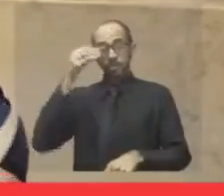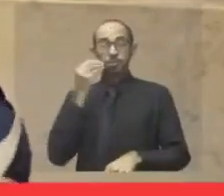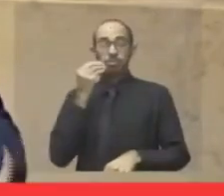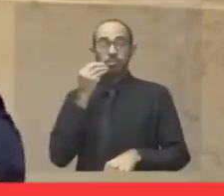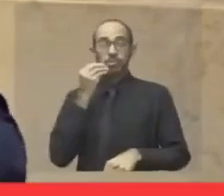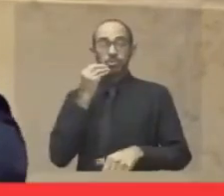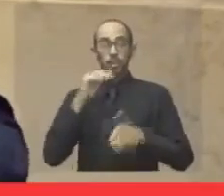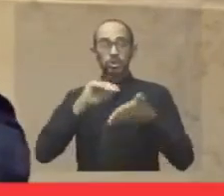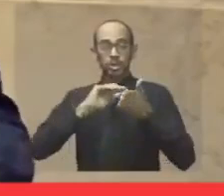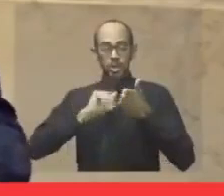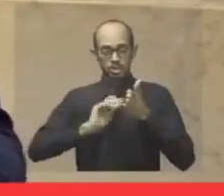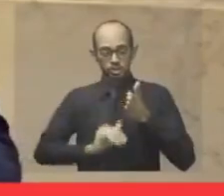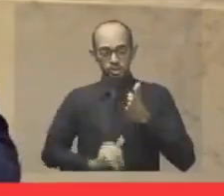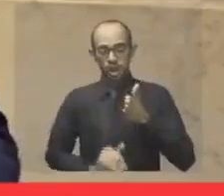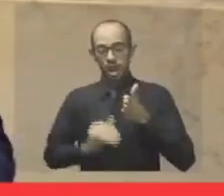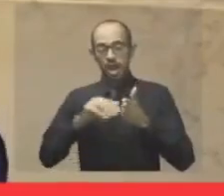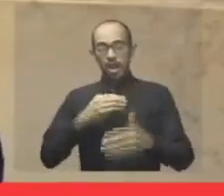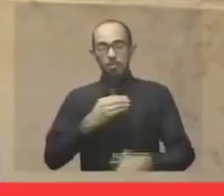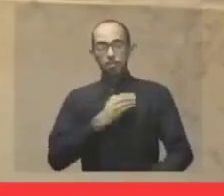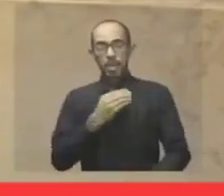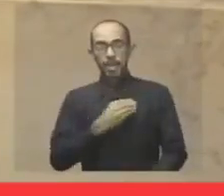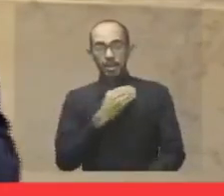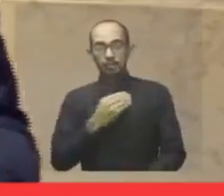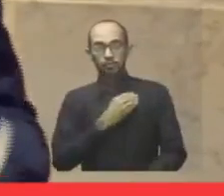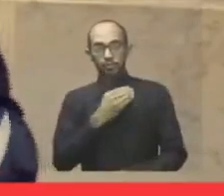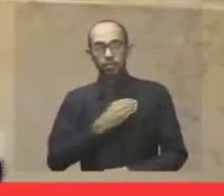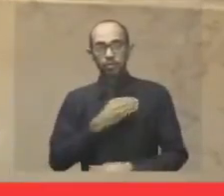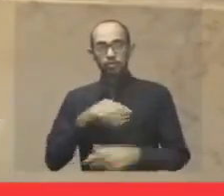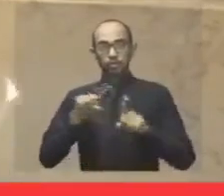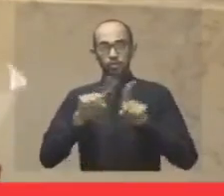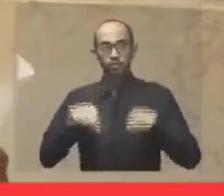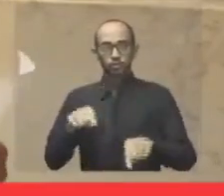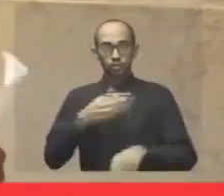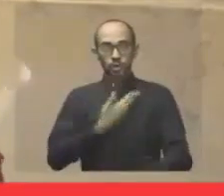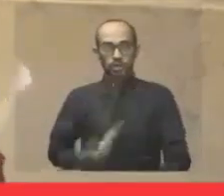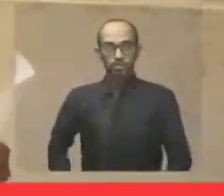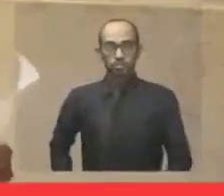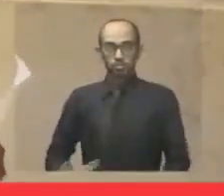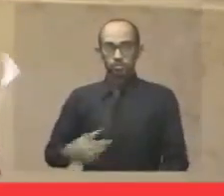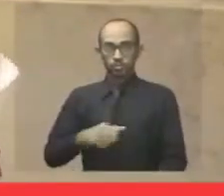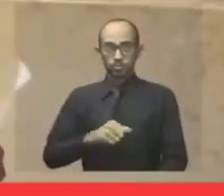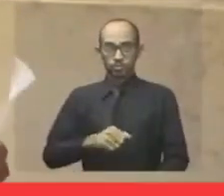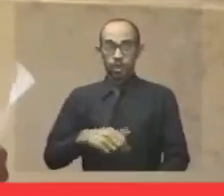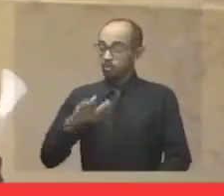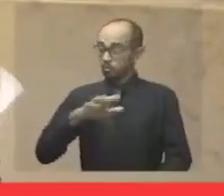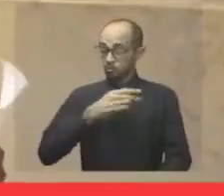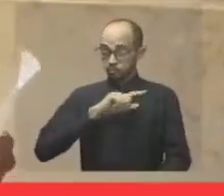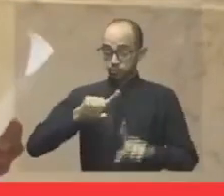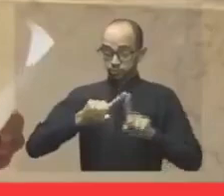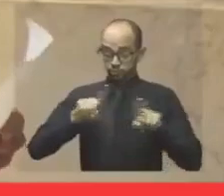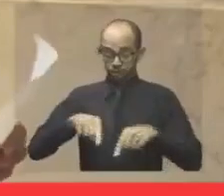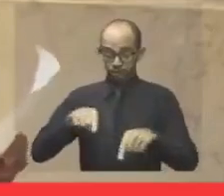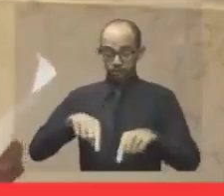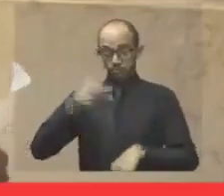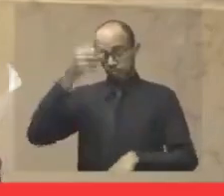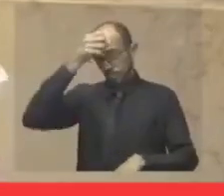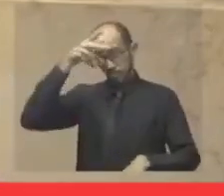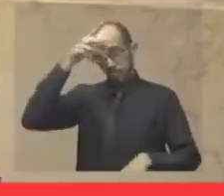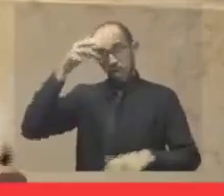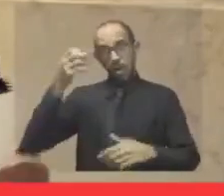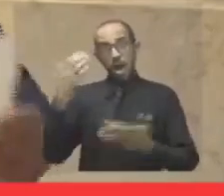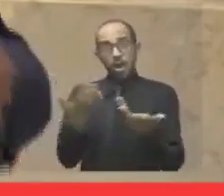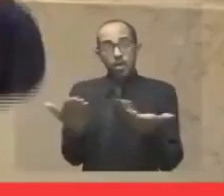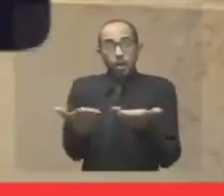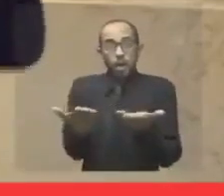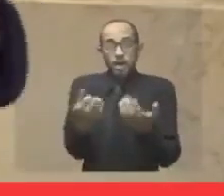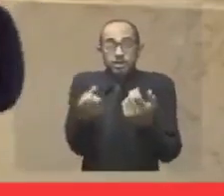reduzir benefícios e vantagens dos servidores municipais. Agora, se eles quiserem, tem que apresentar um projeto